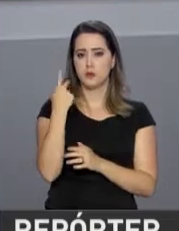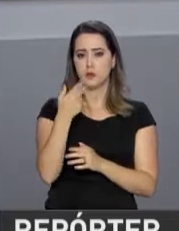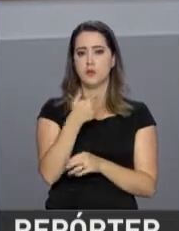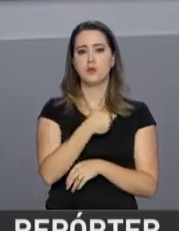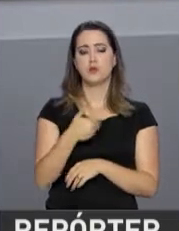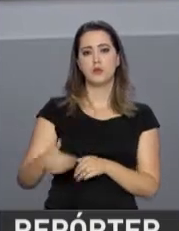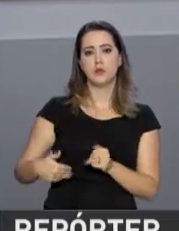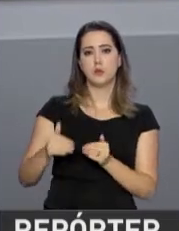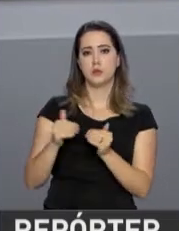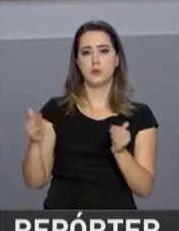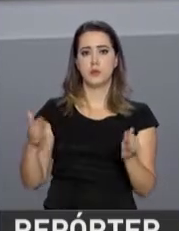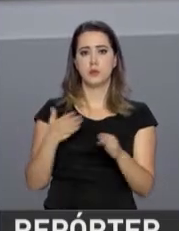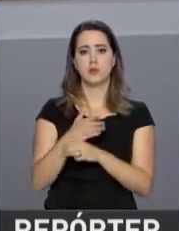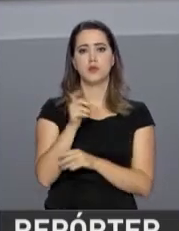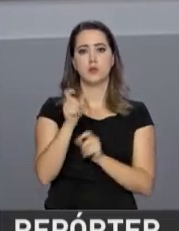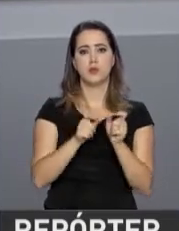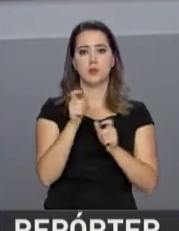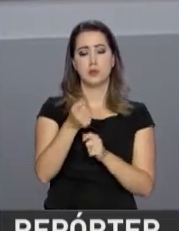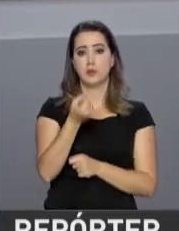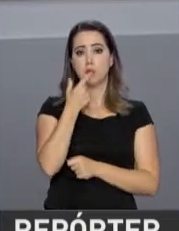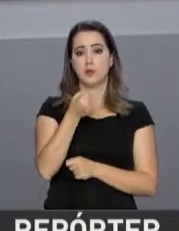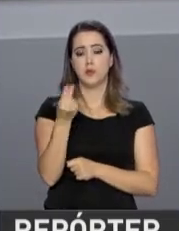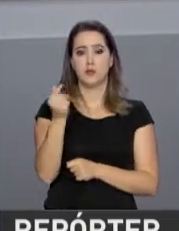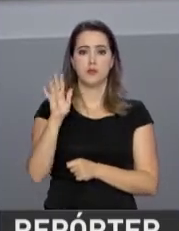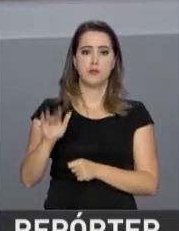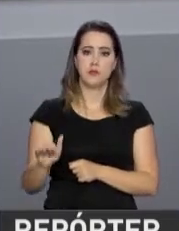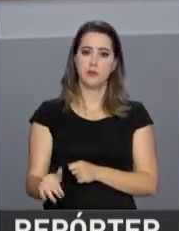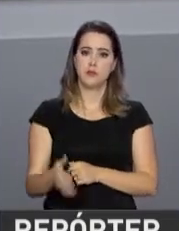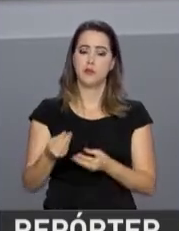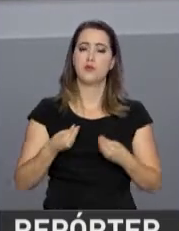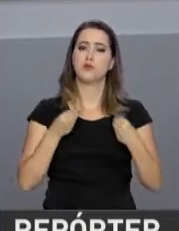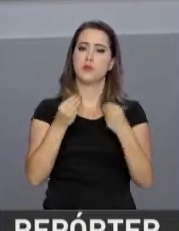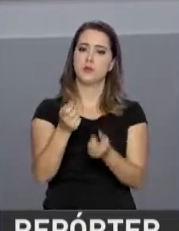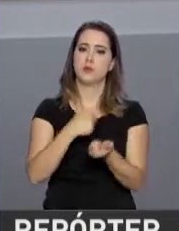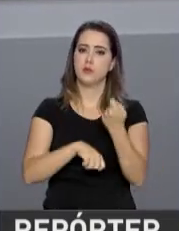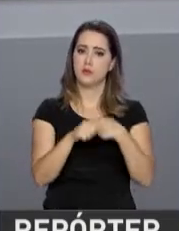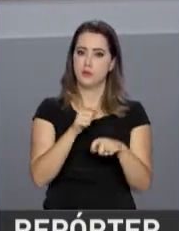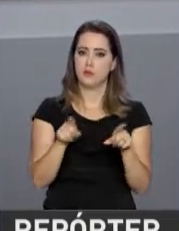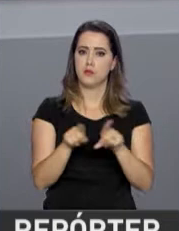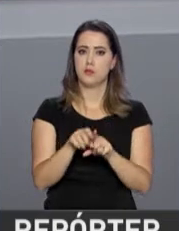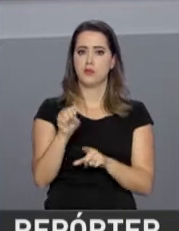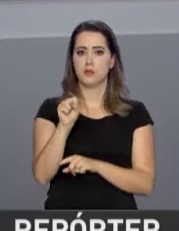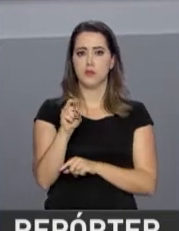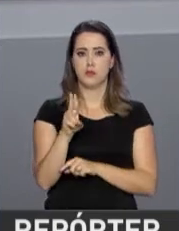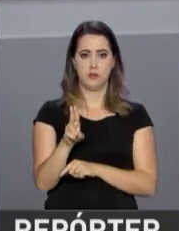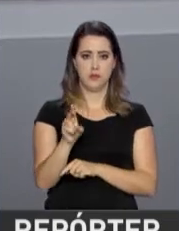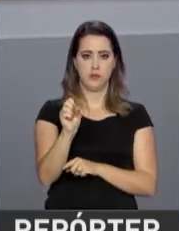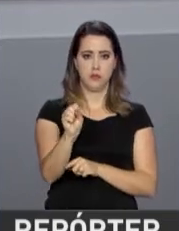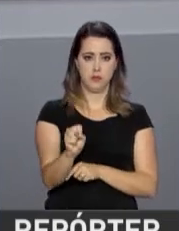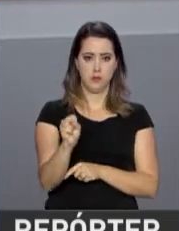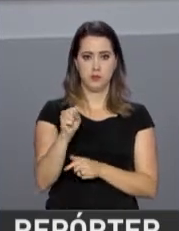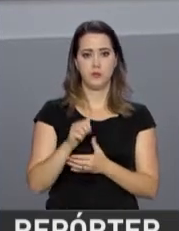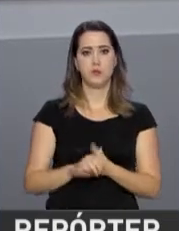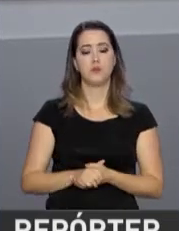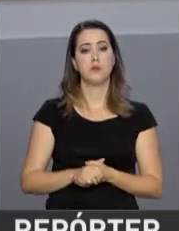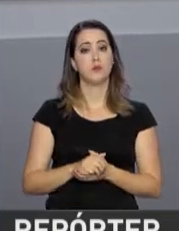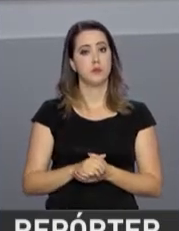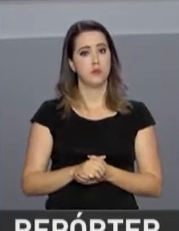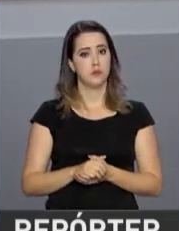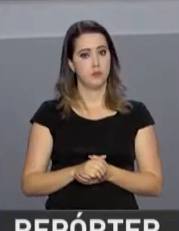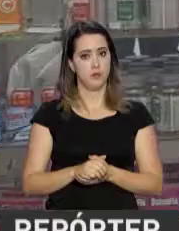amplia o acesso dos pacientes a remédios mais baratos e traz economia também para o sistema único de saúde